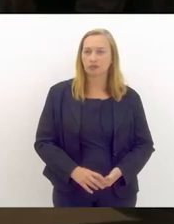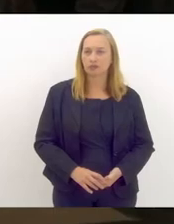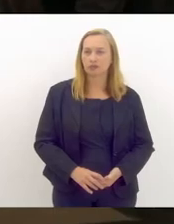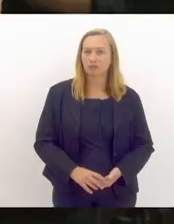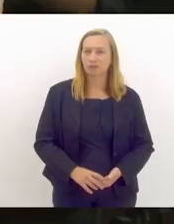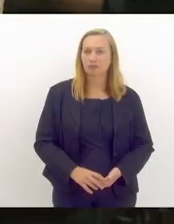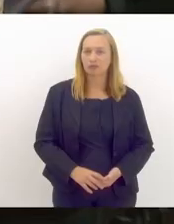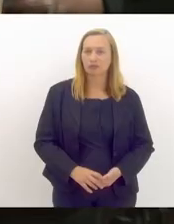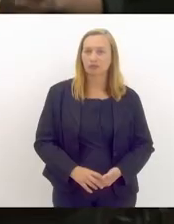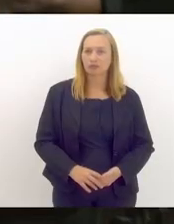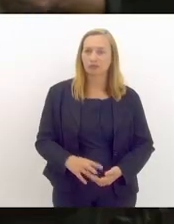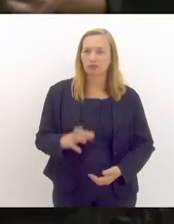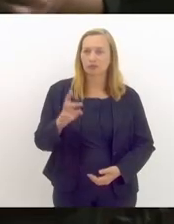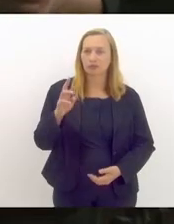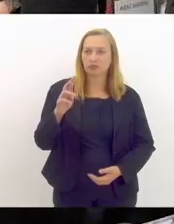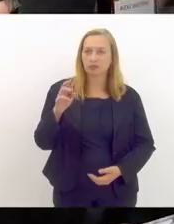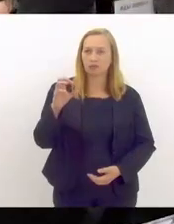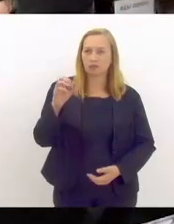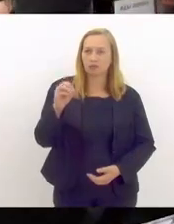Rodrigo Bacelar.